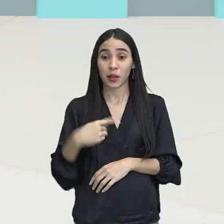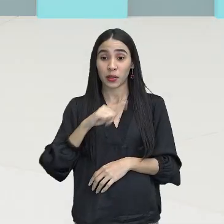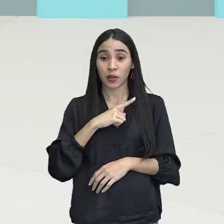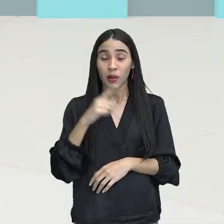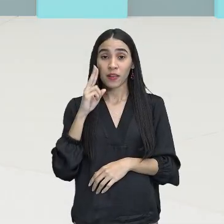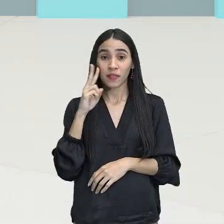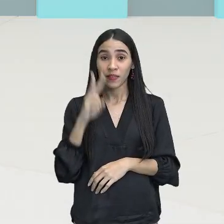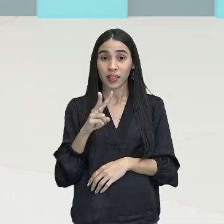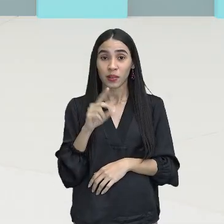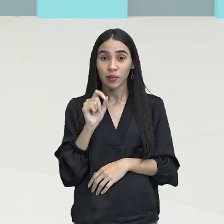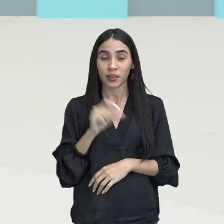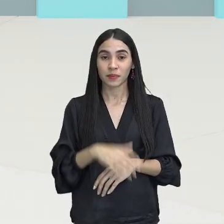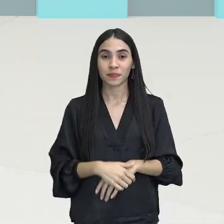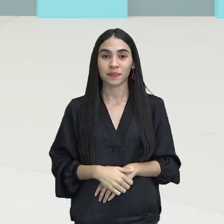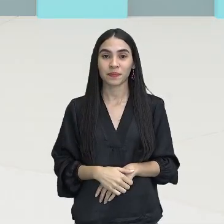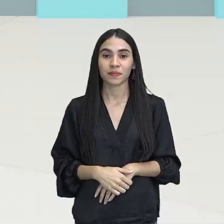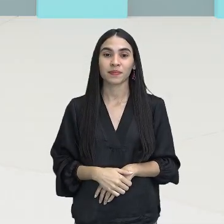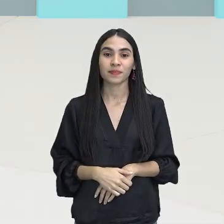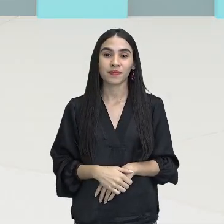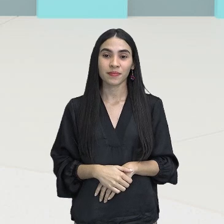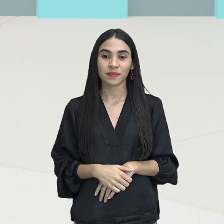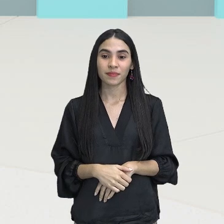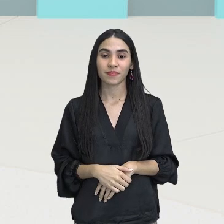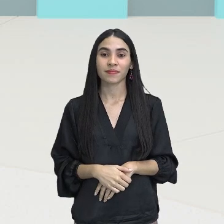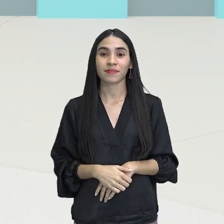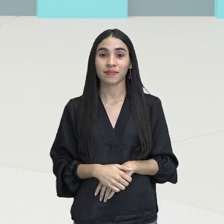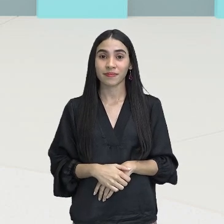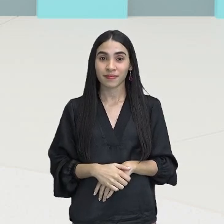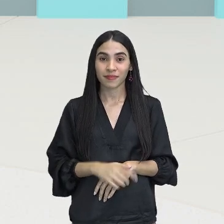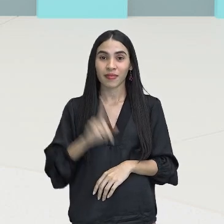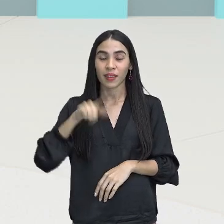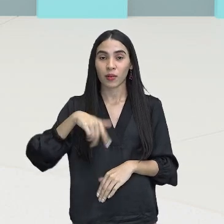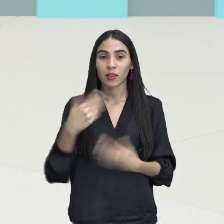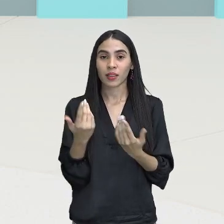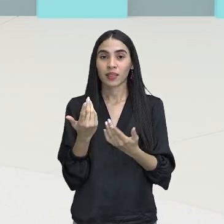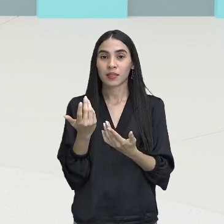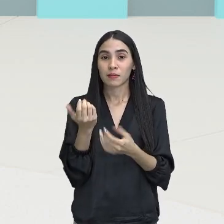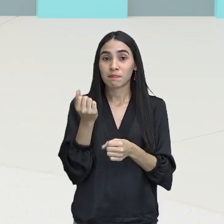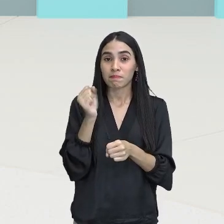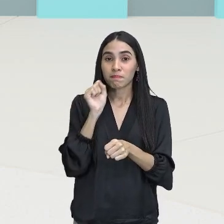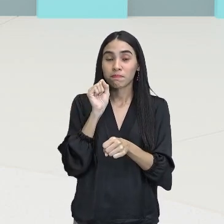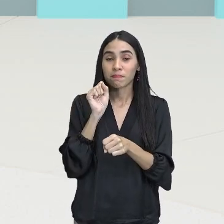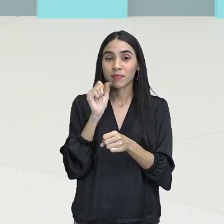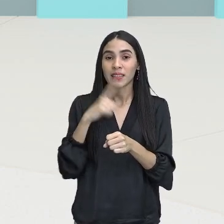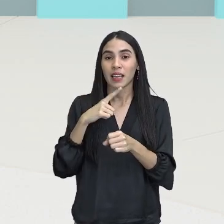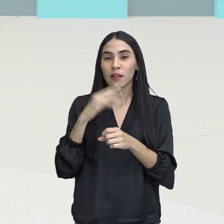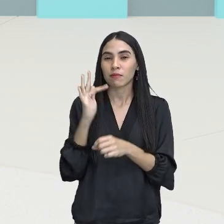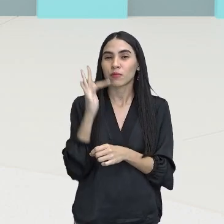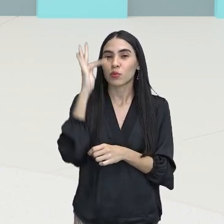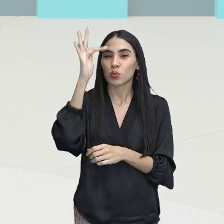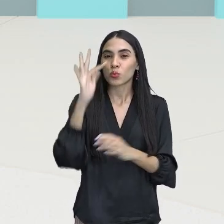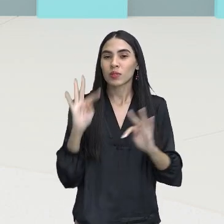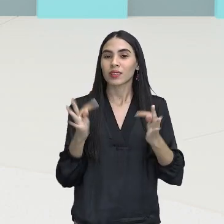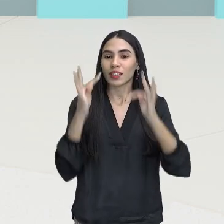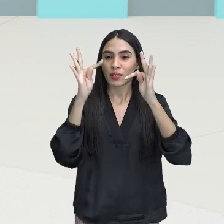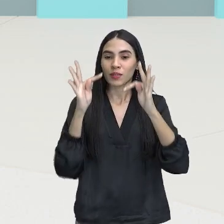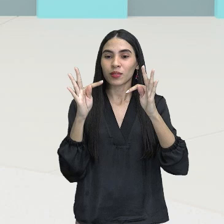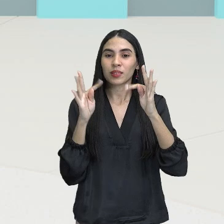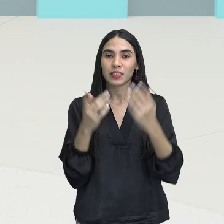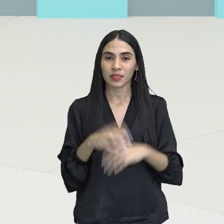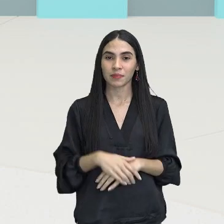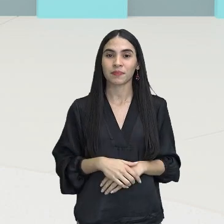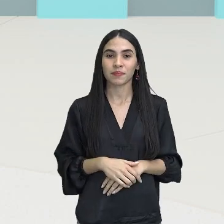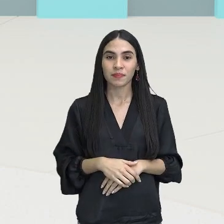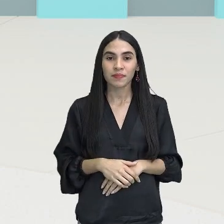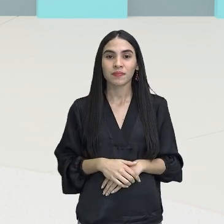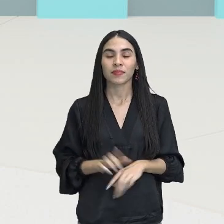pode observar que é algo que para além, da tecnologia, é para